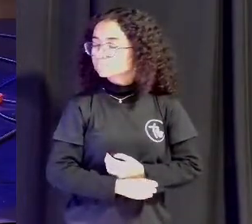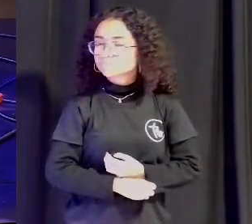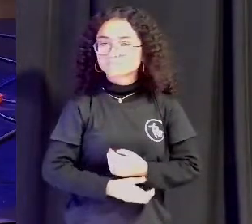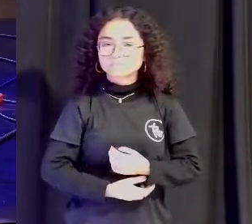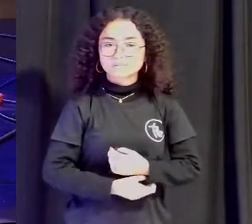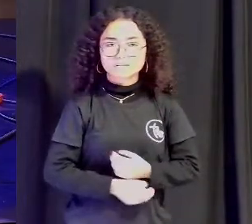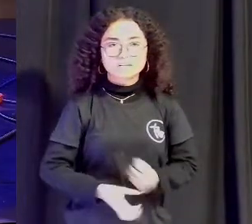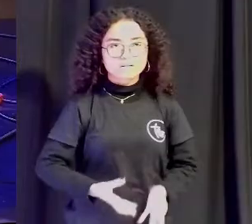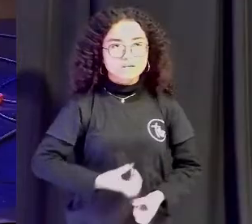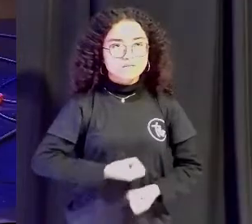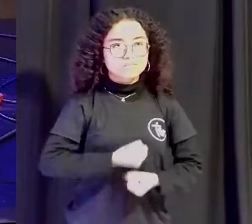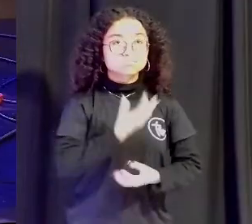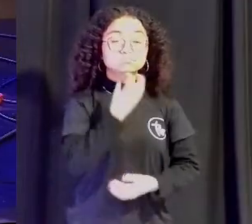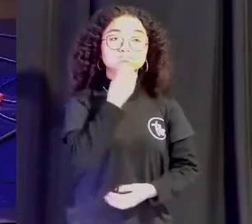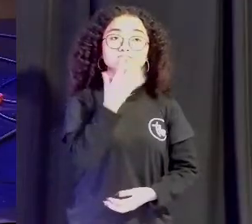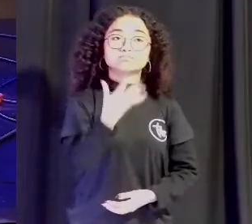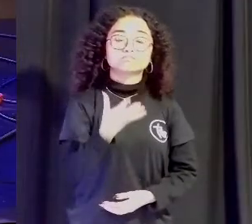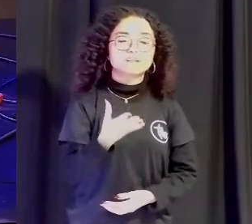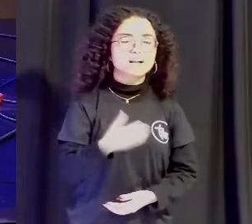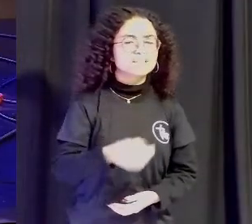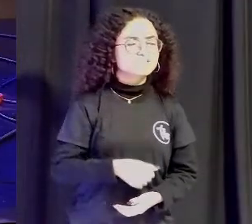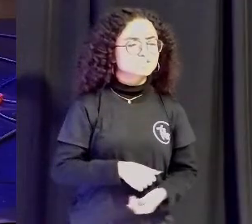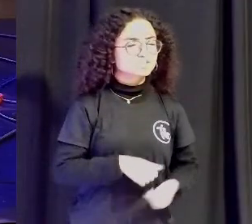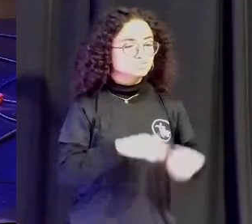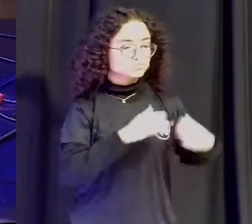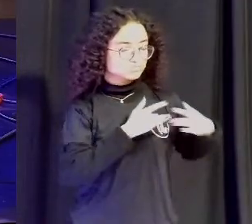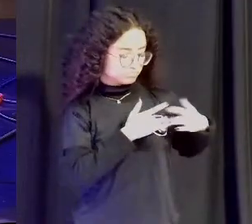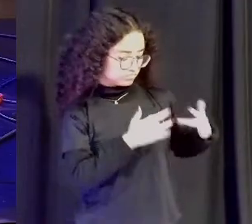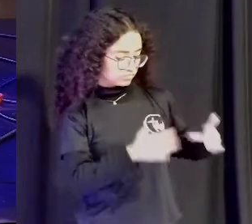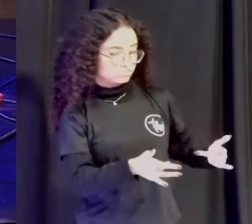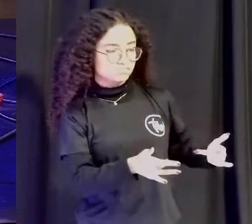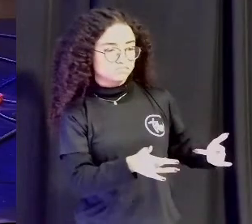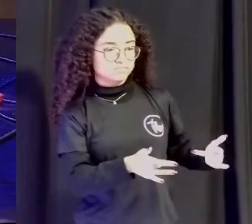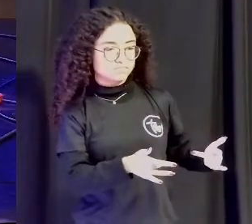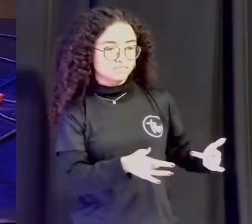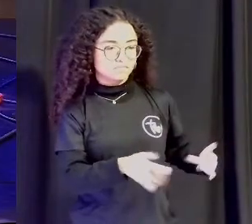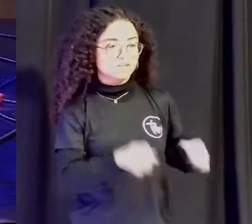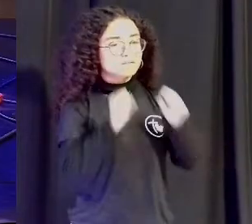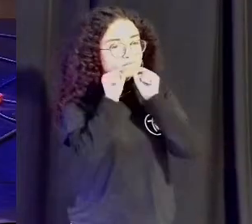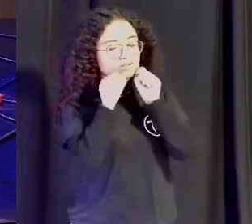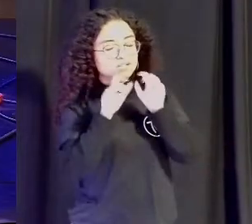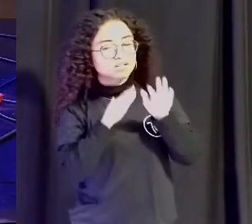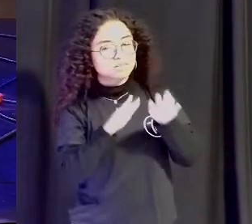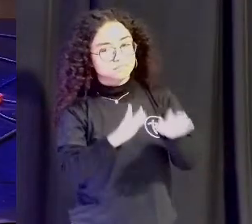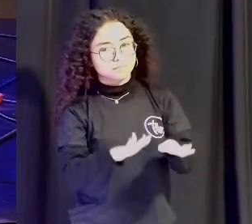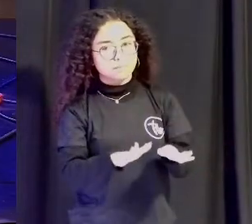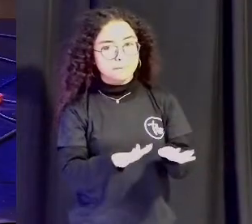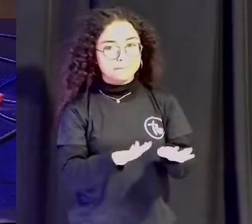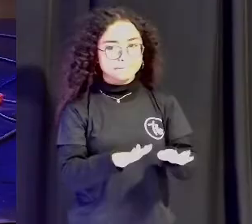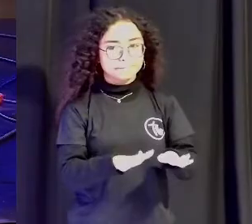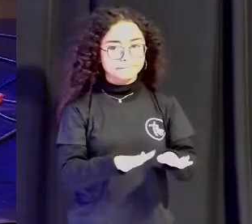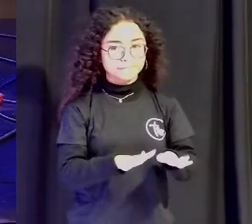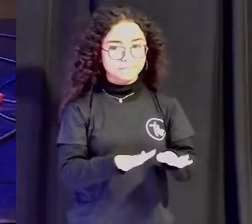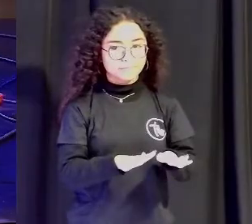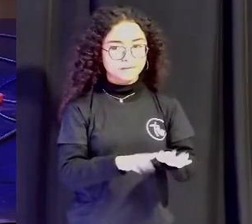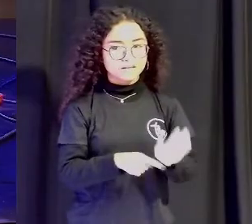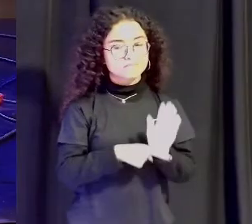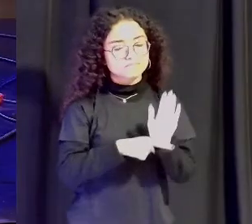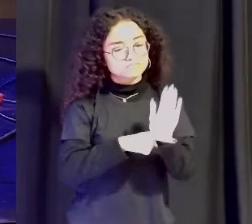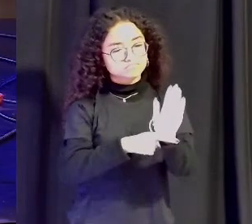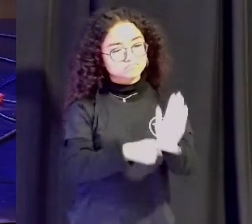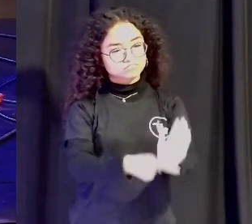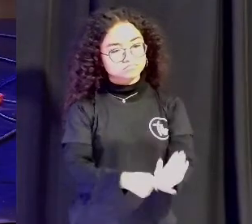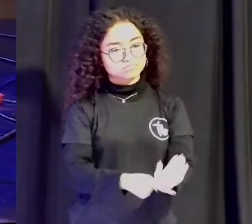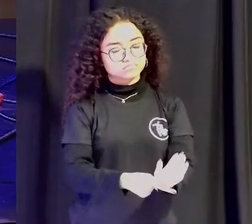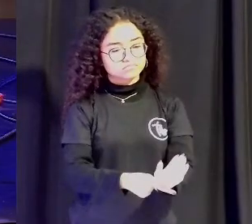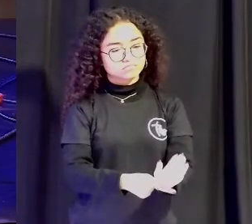que nos enche de bondade, de generosidade, para abençoar, para estender a mão,